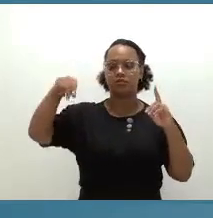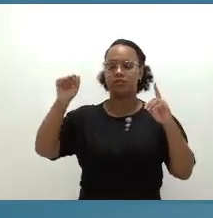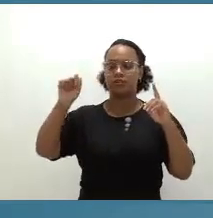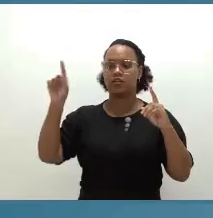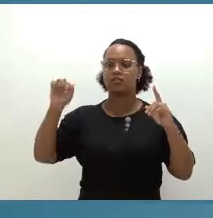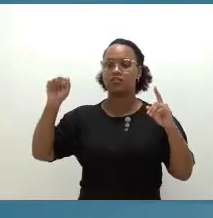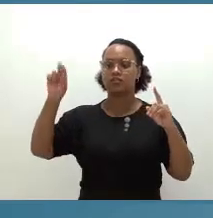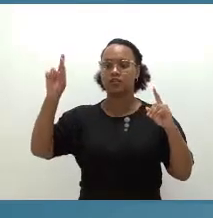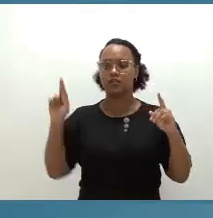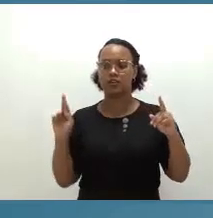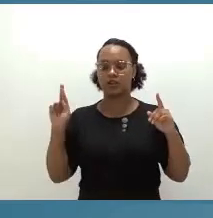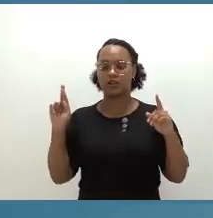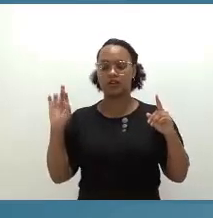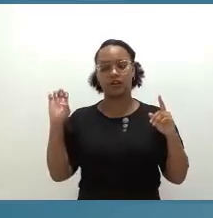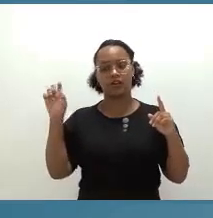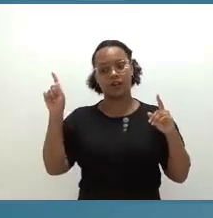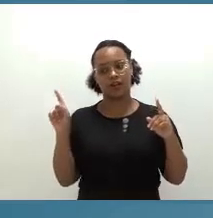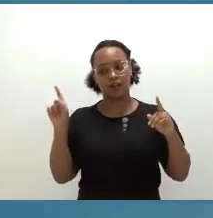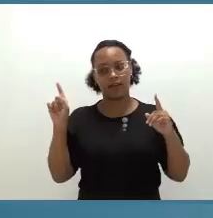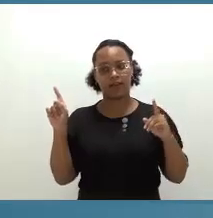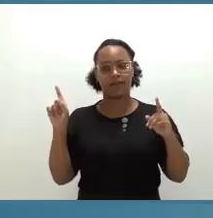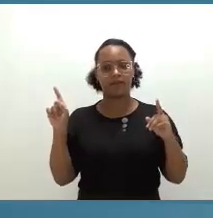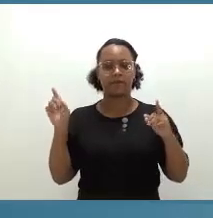eleita presidente para o biênio